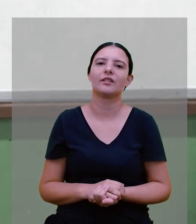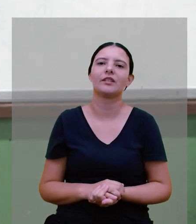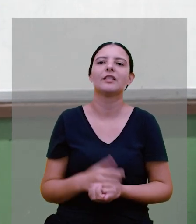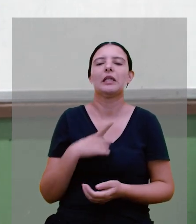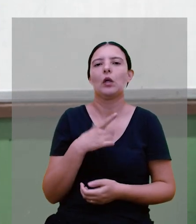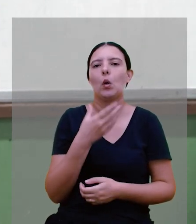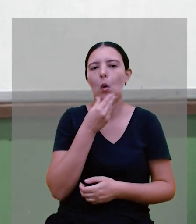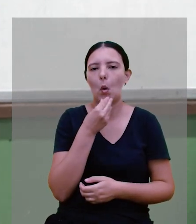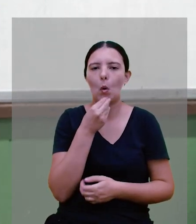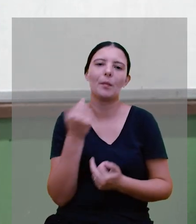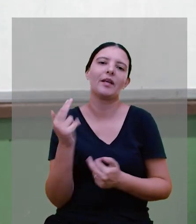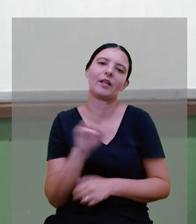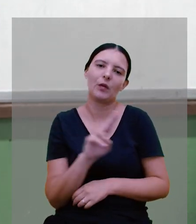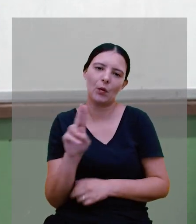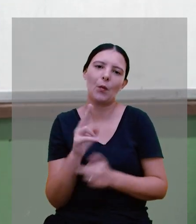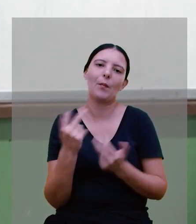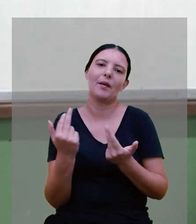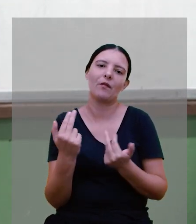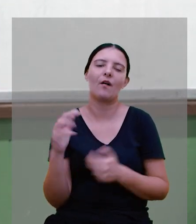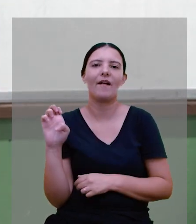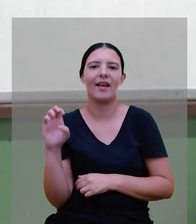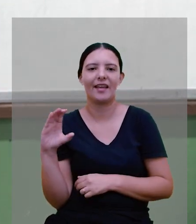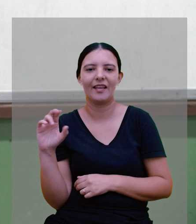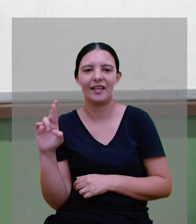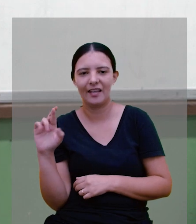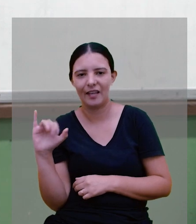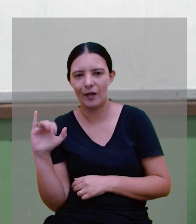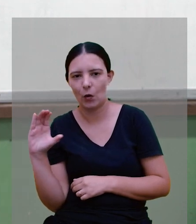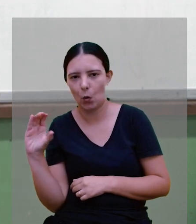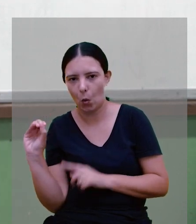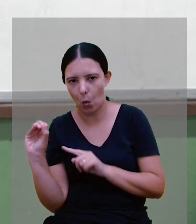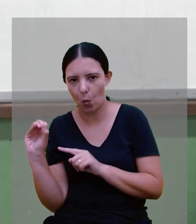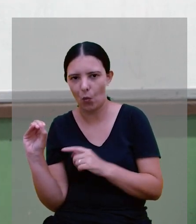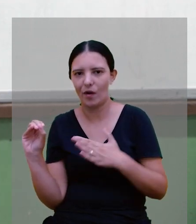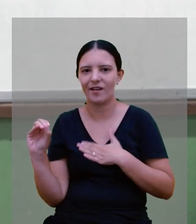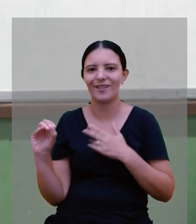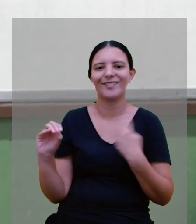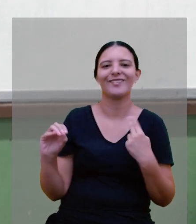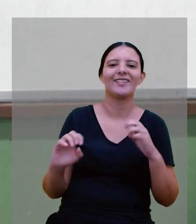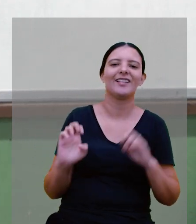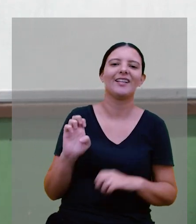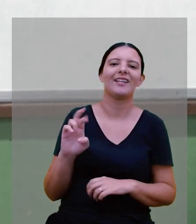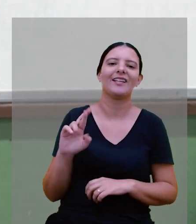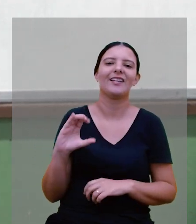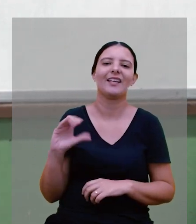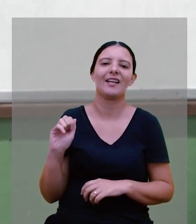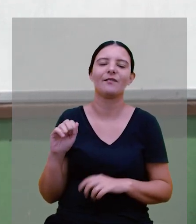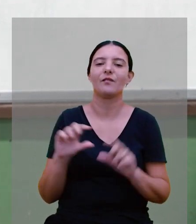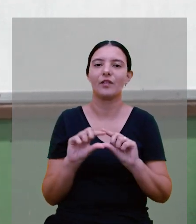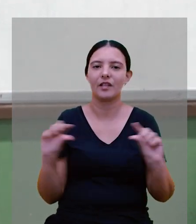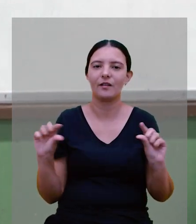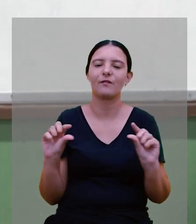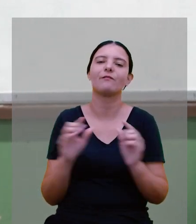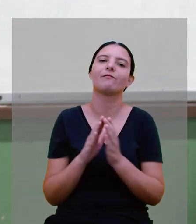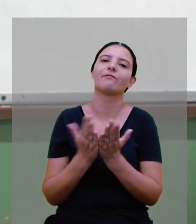do cara ser meu xará, né? Ele é Érico e eu sou Érica. Esse livro tem uma frase que fala assim, ó.